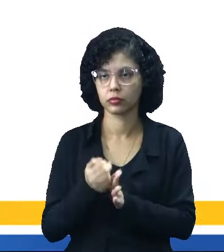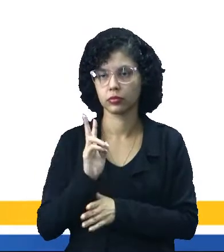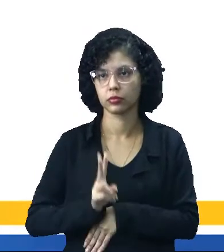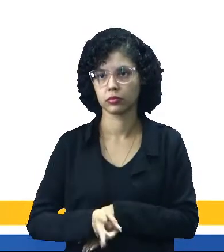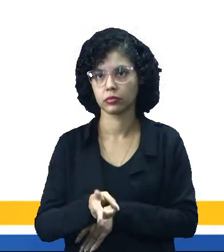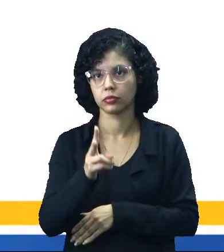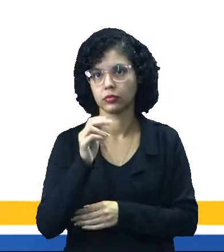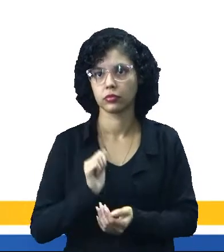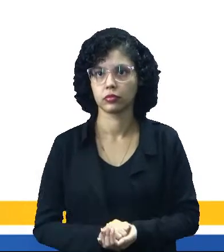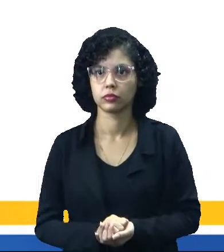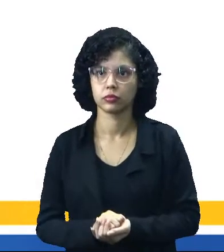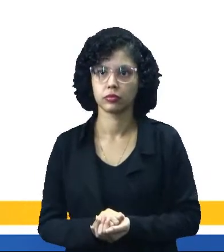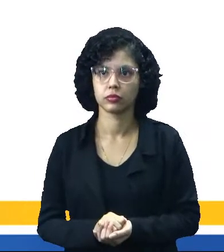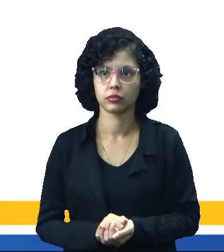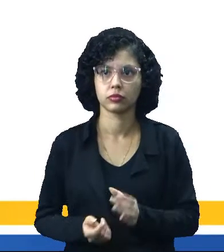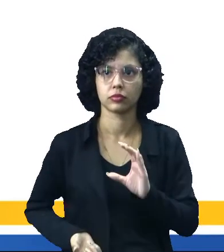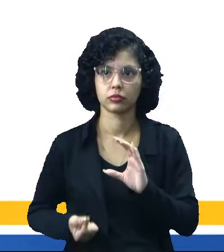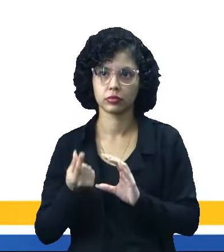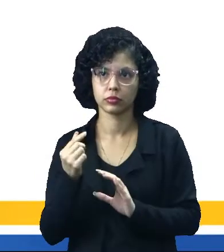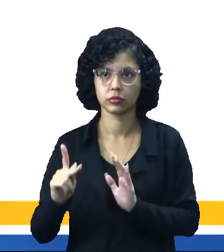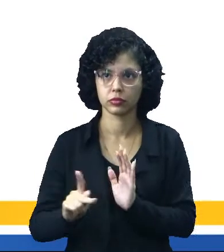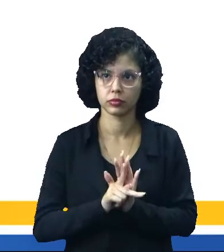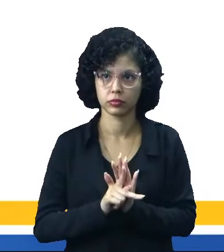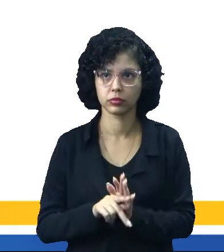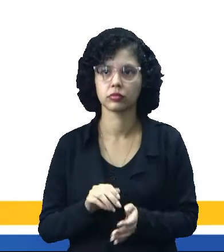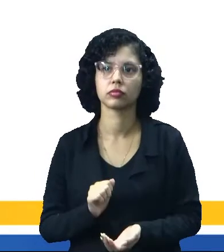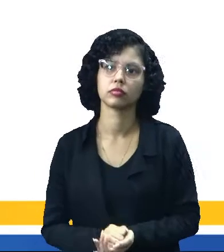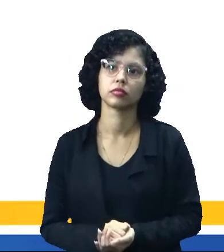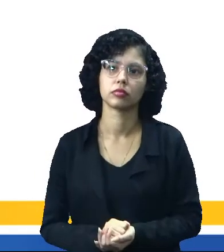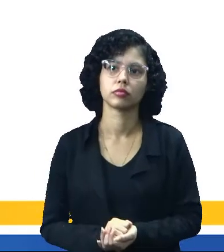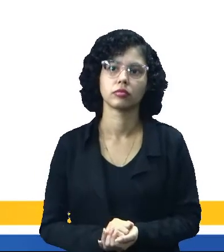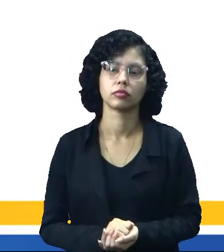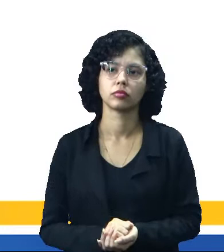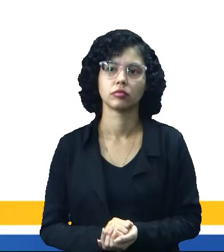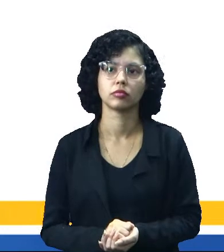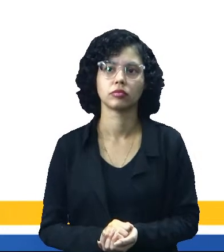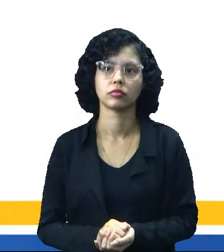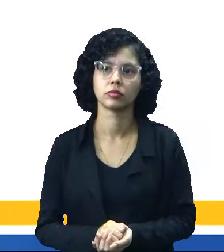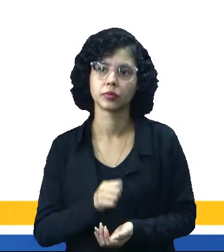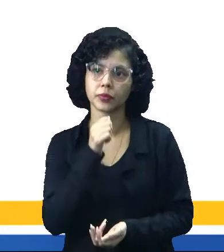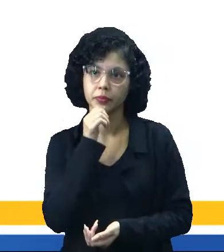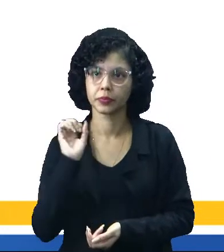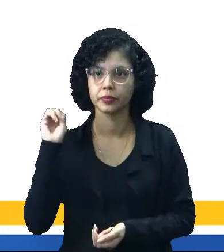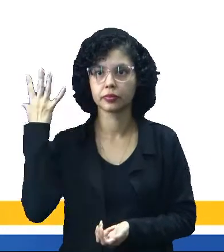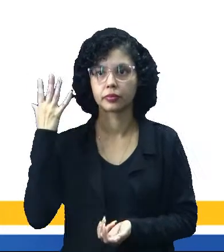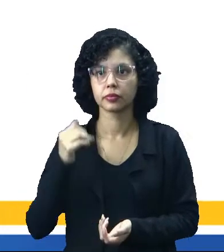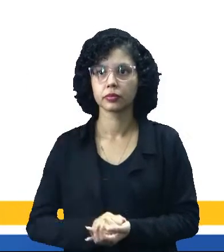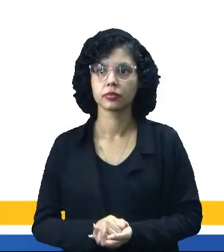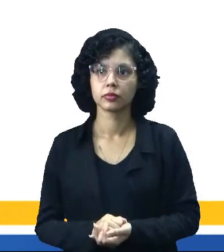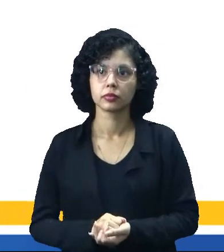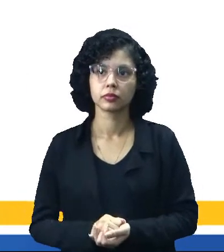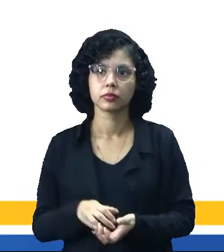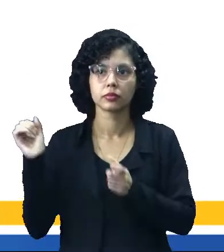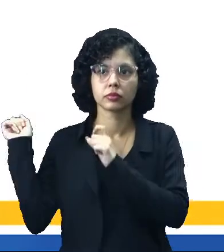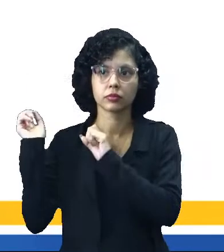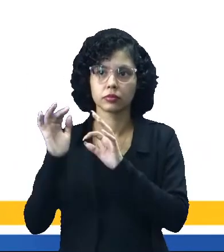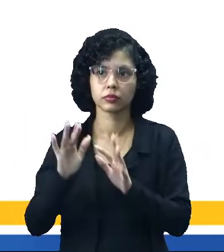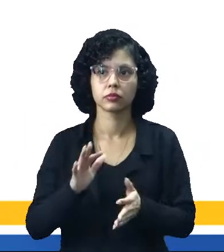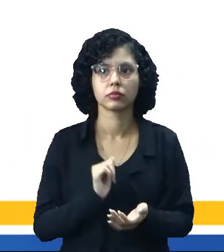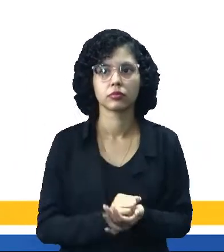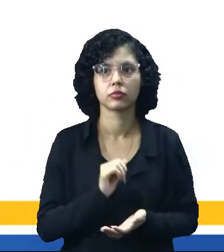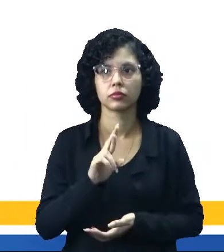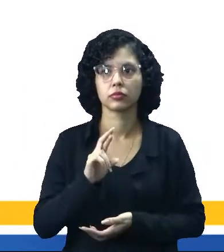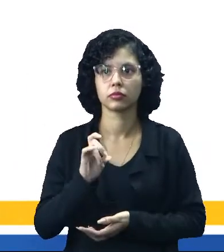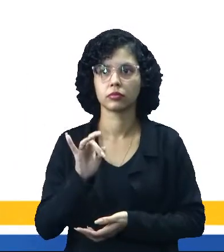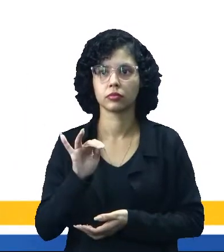produção contínua. O capital, por sua vez, ele é ativo, né, capaz de gerar fluxo de rendimentos por meio